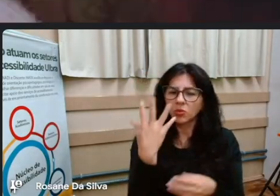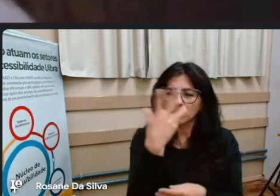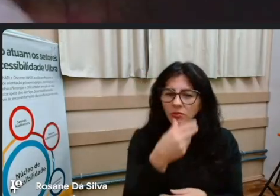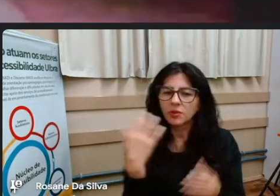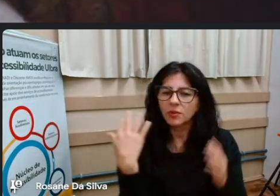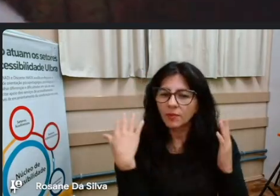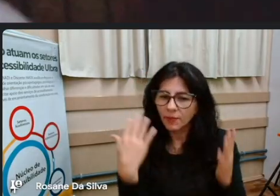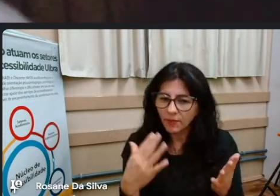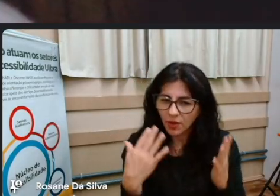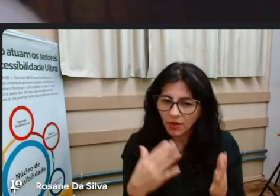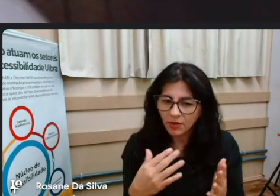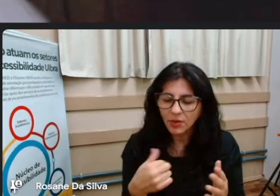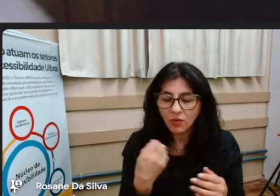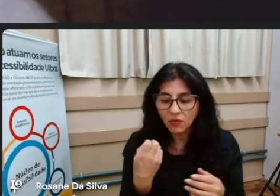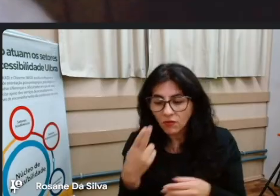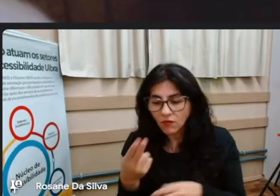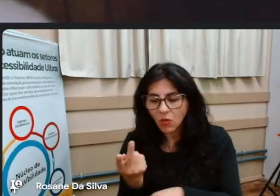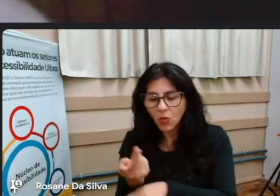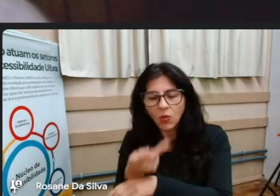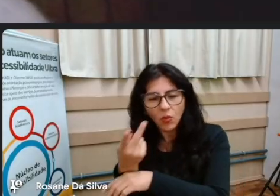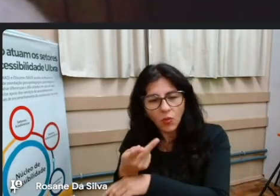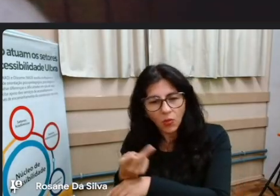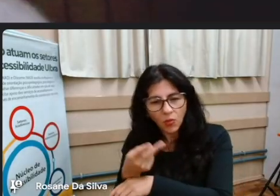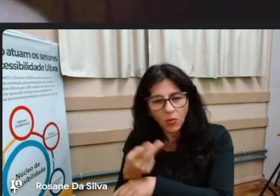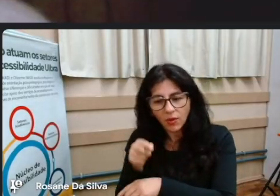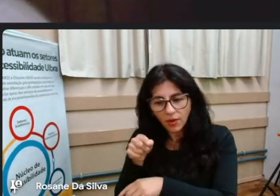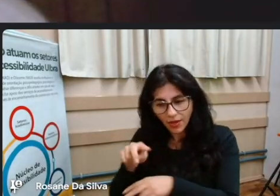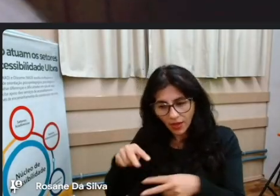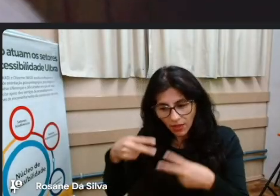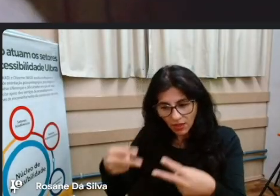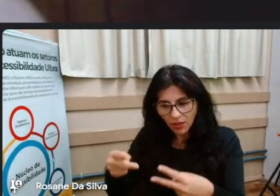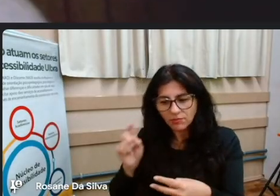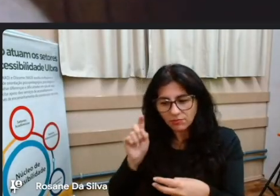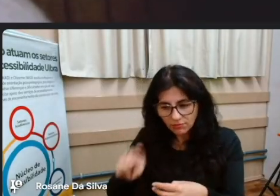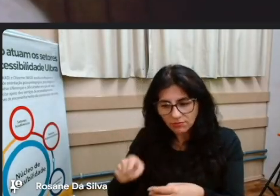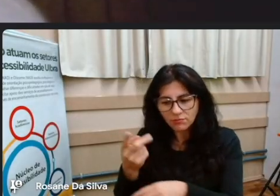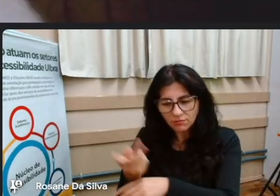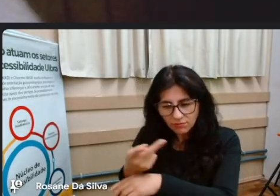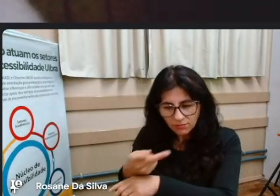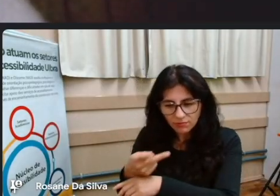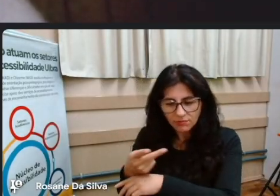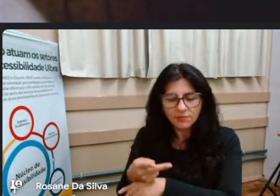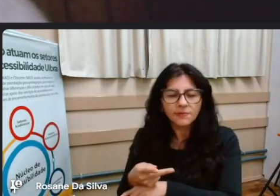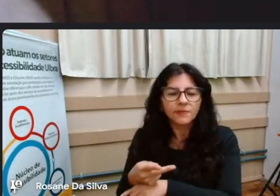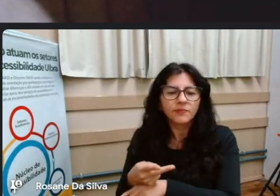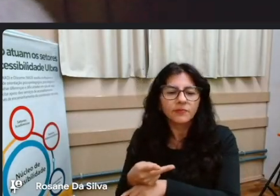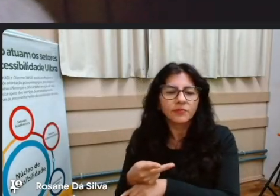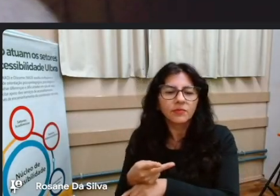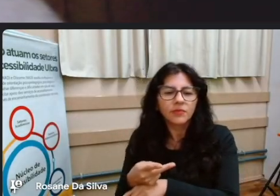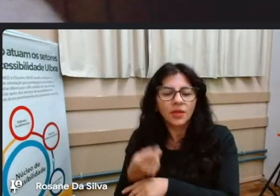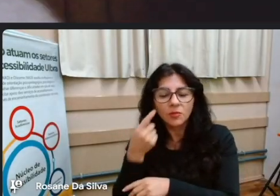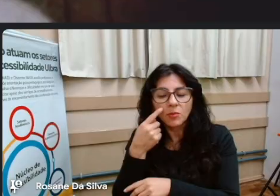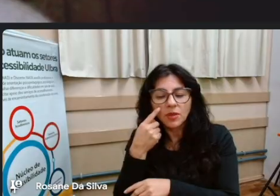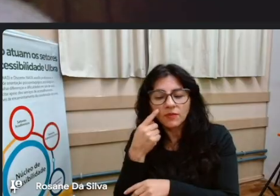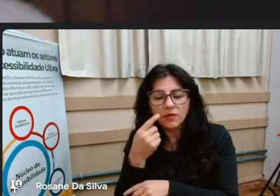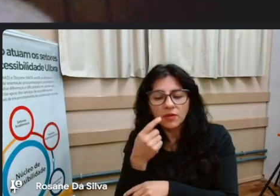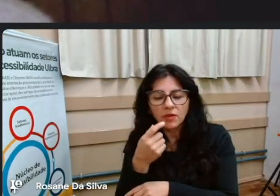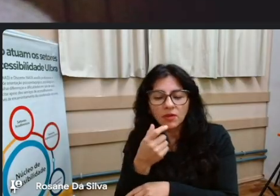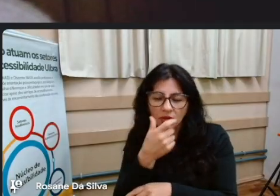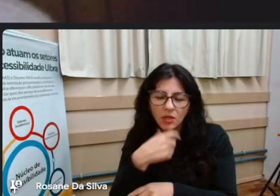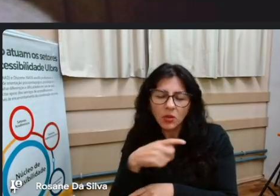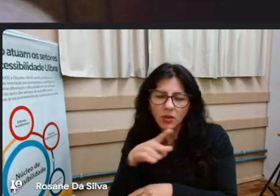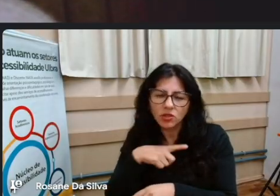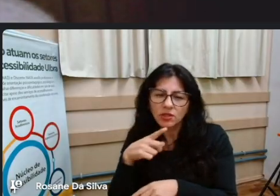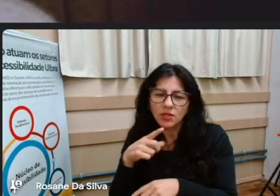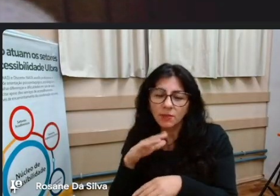forma de pensar muito bonito parabéns tô vou logo procurar através desse link eh ver